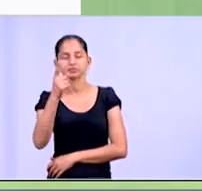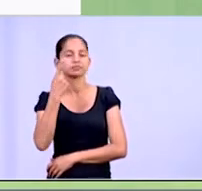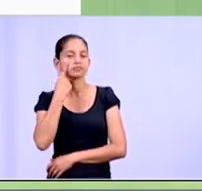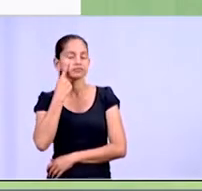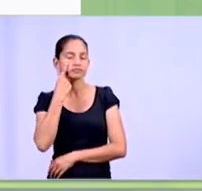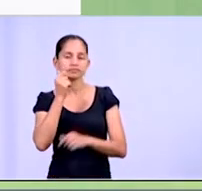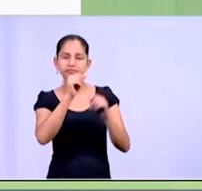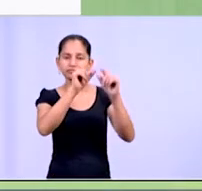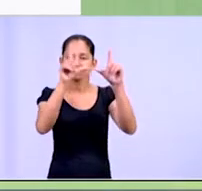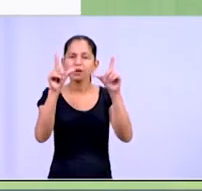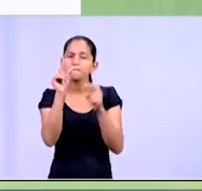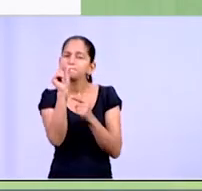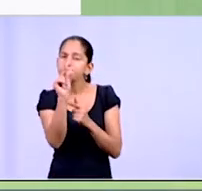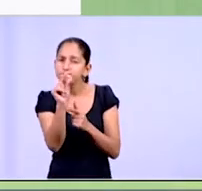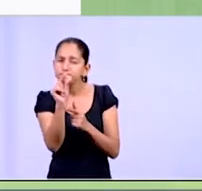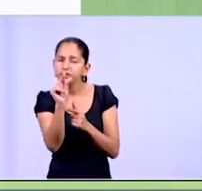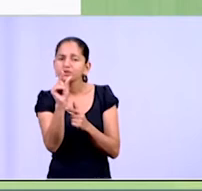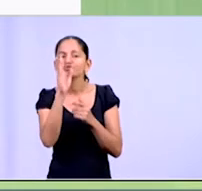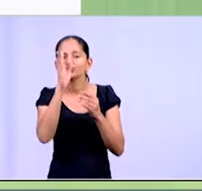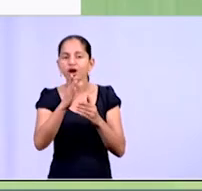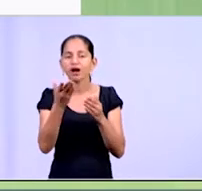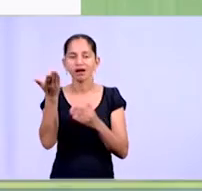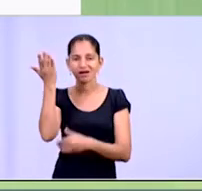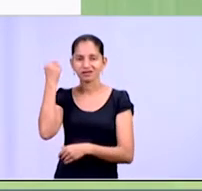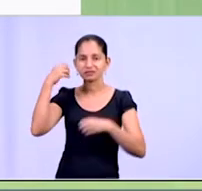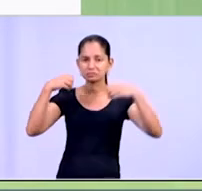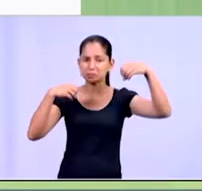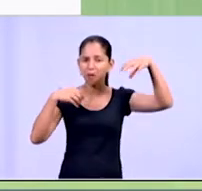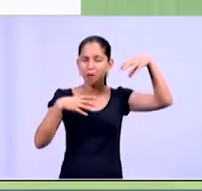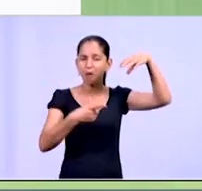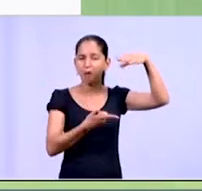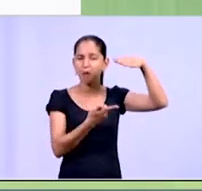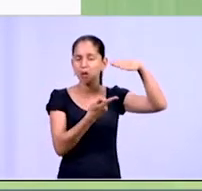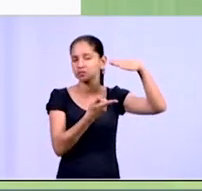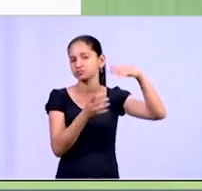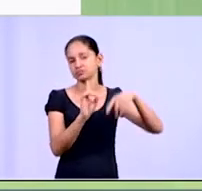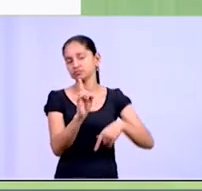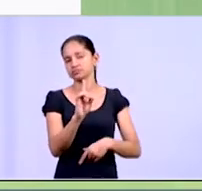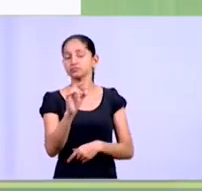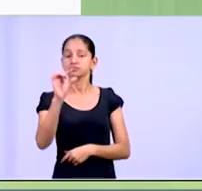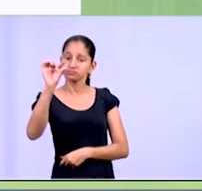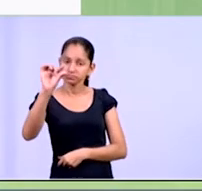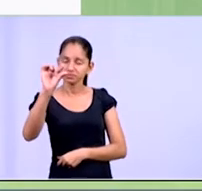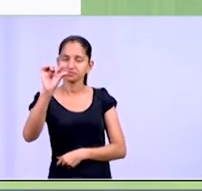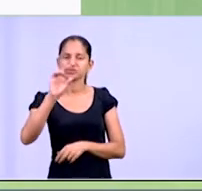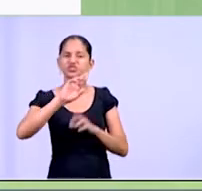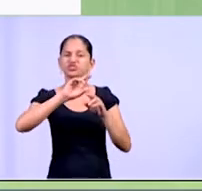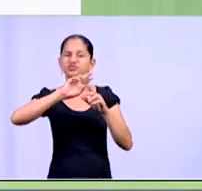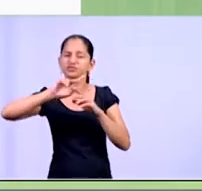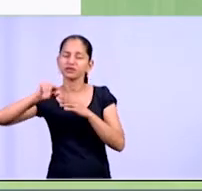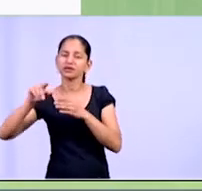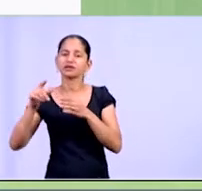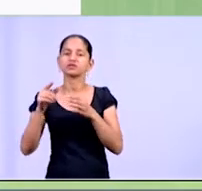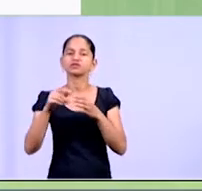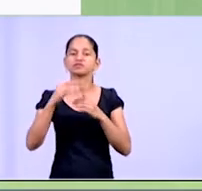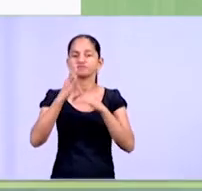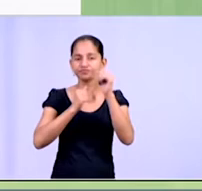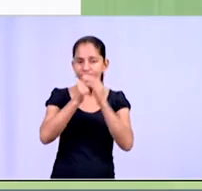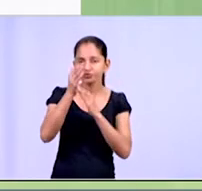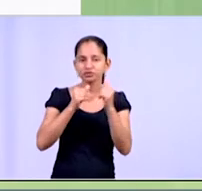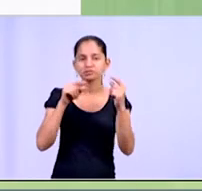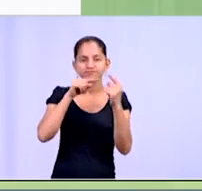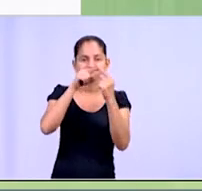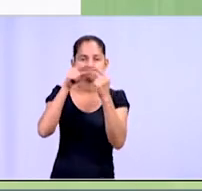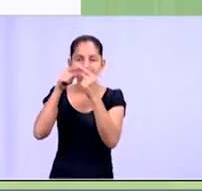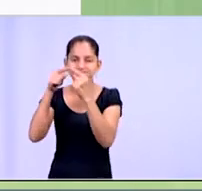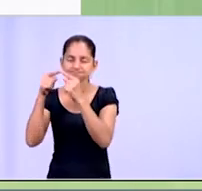Eram pequenos objetos, era alguma coisa, vamos dar uma olhada aqui, ó. Esse aqui é um transistor, são vários tipos de transistor que vocês estão vendo